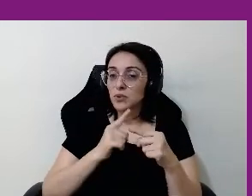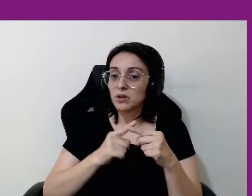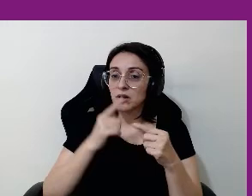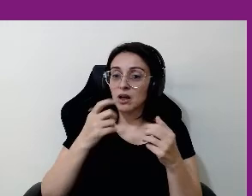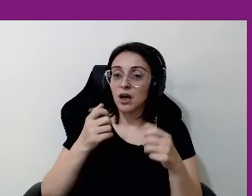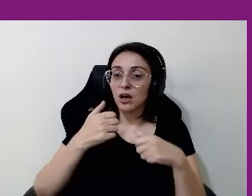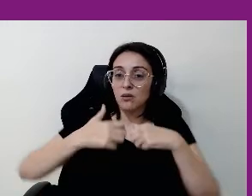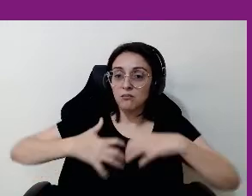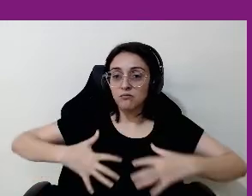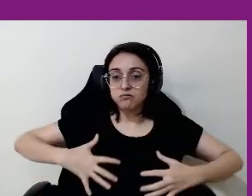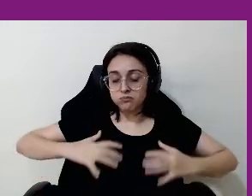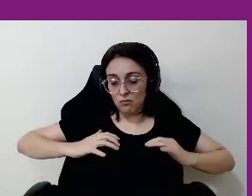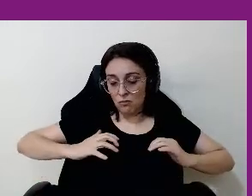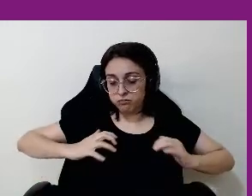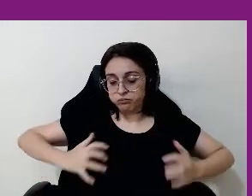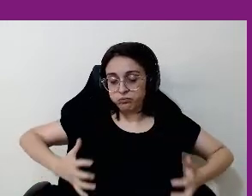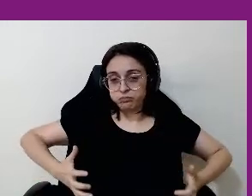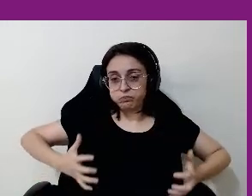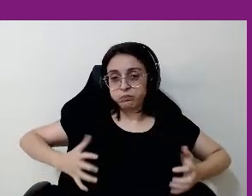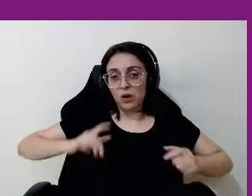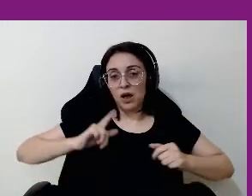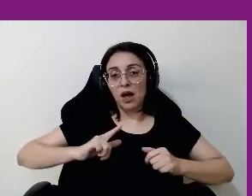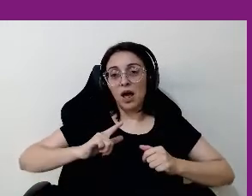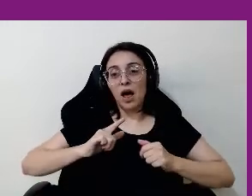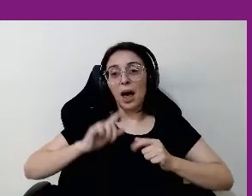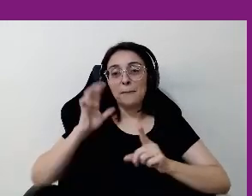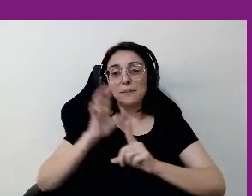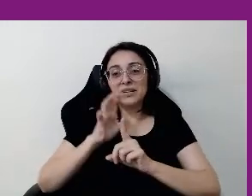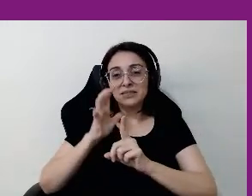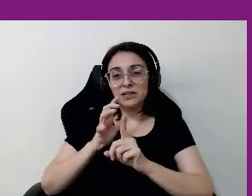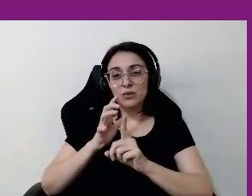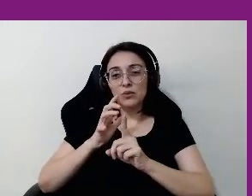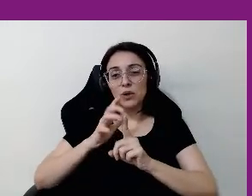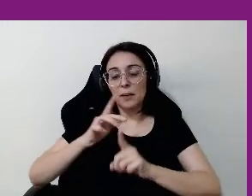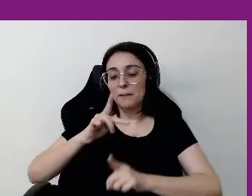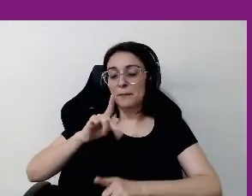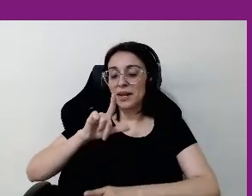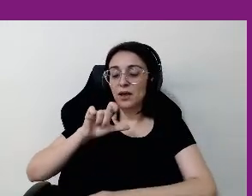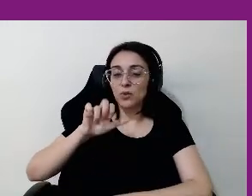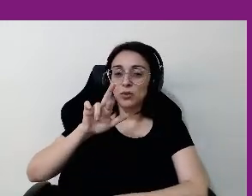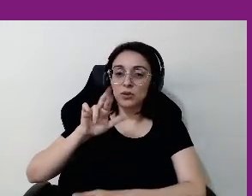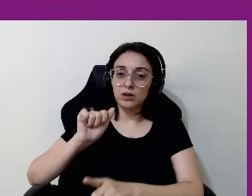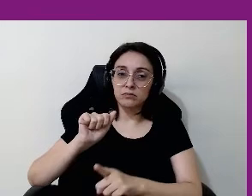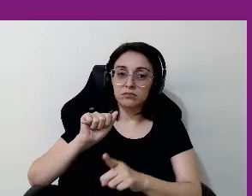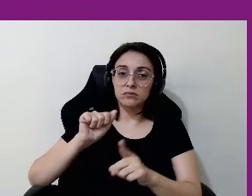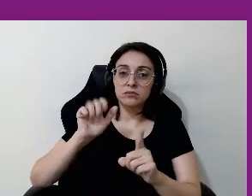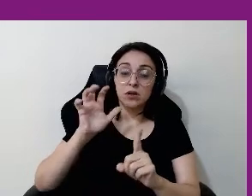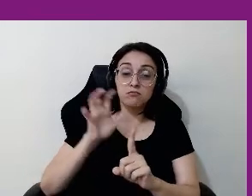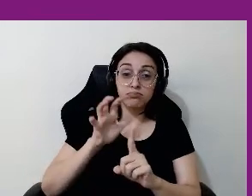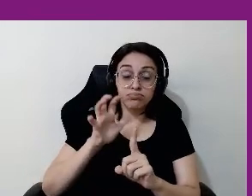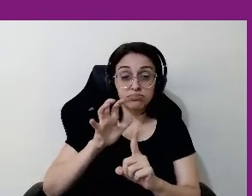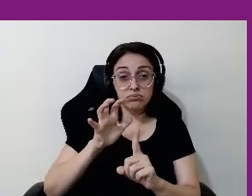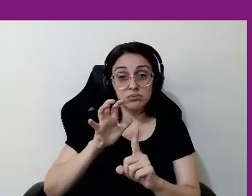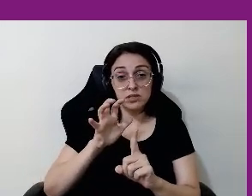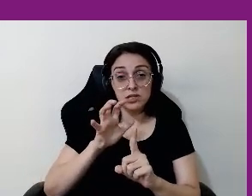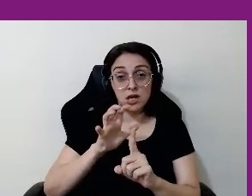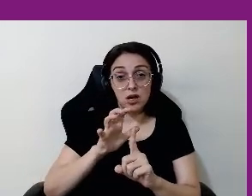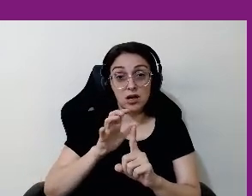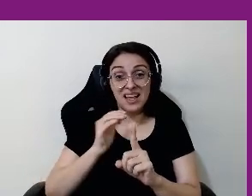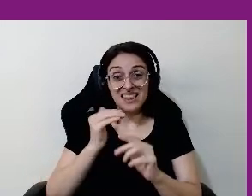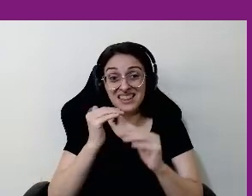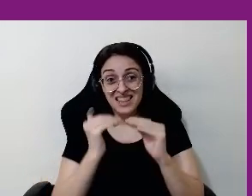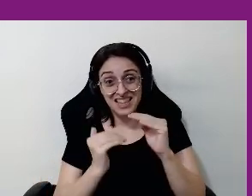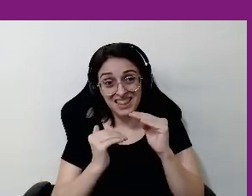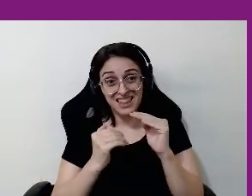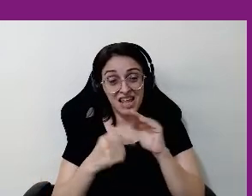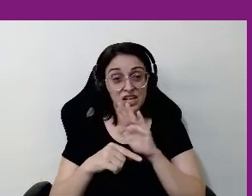atividade muscular e a pressão pleural vai variar. Uma vez variando a pressão pleural e essa pressão pleural estando mais